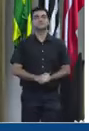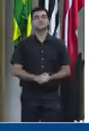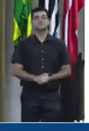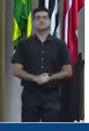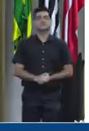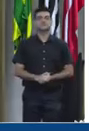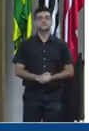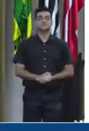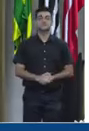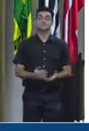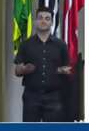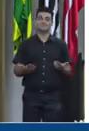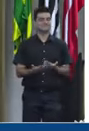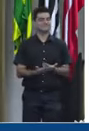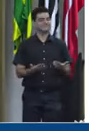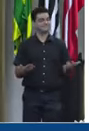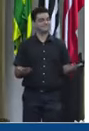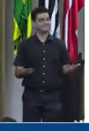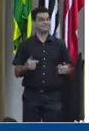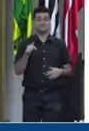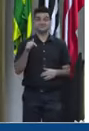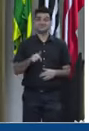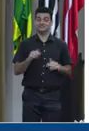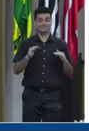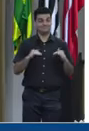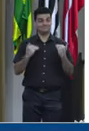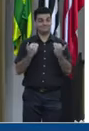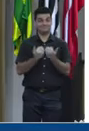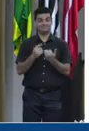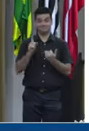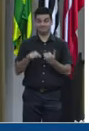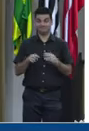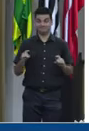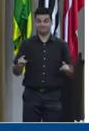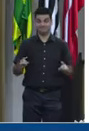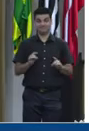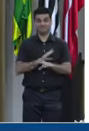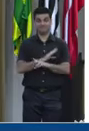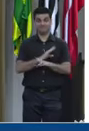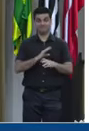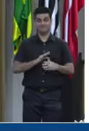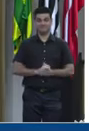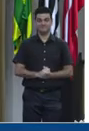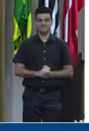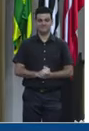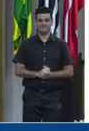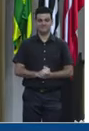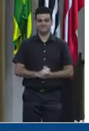Senhoras e senhores, esta cerimônia está encerrada.